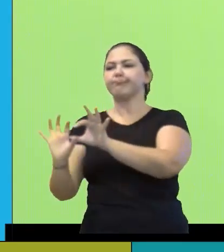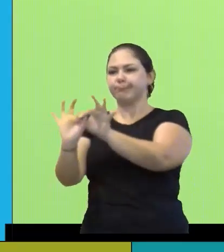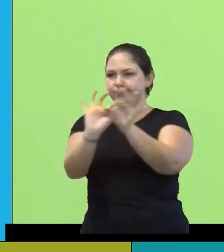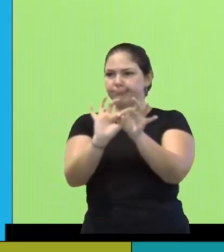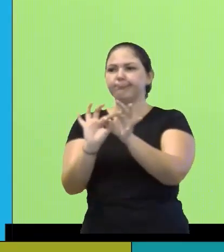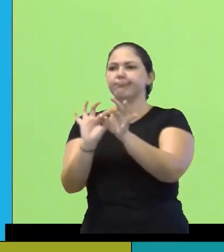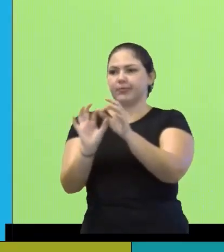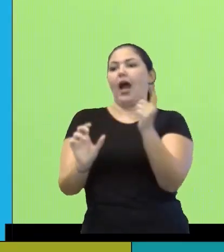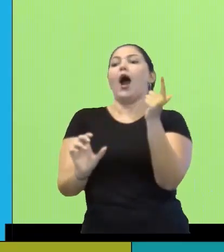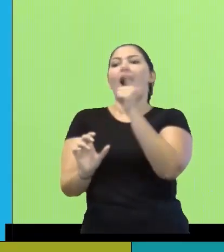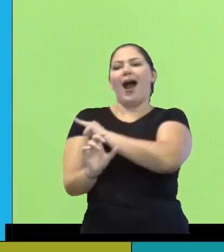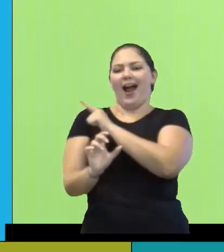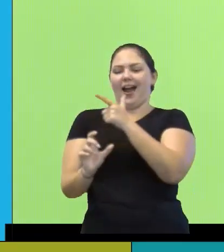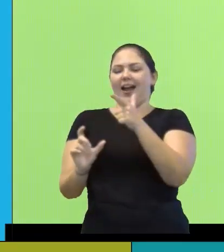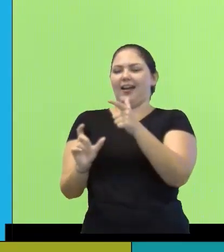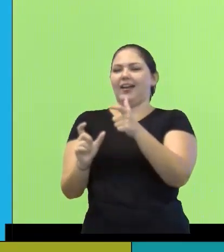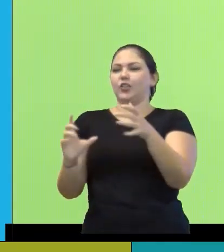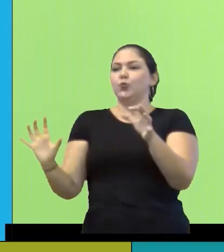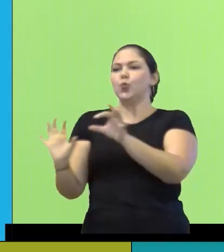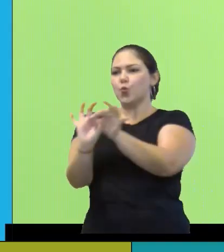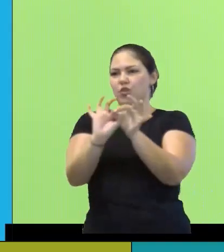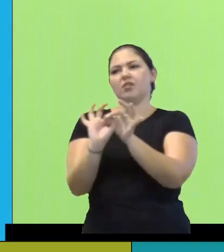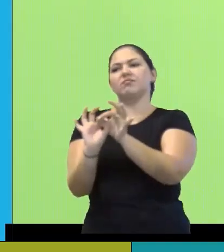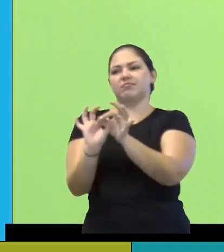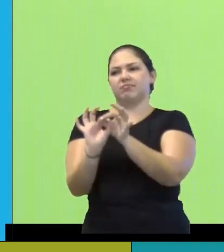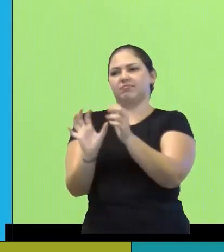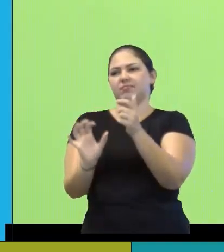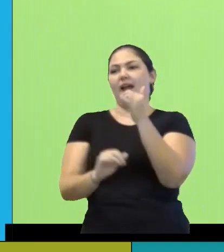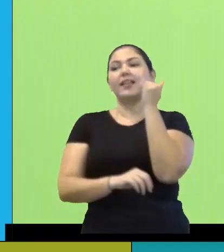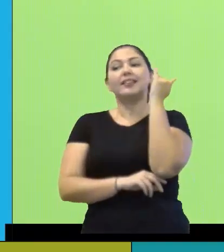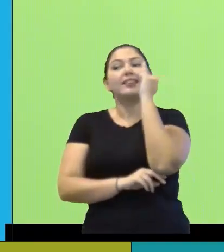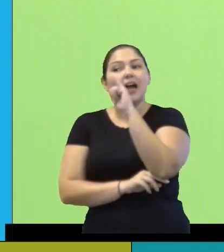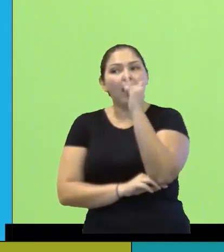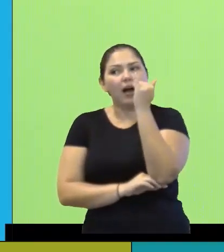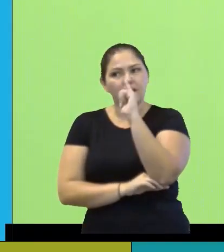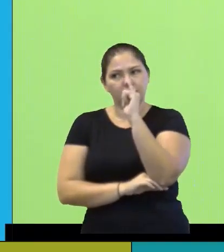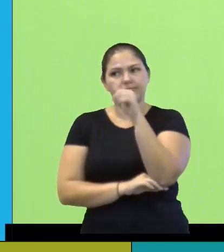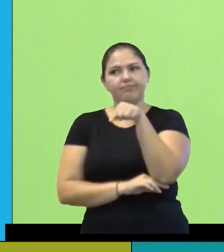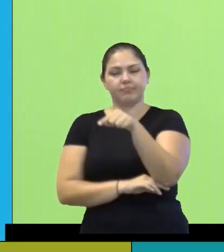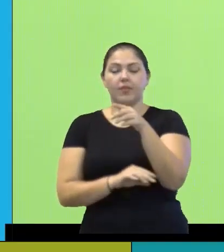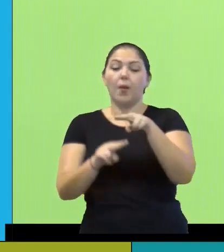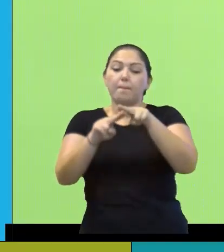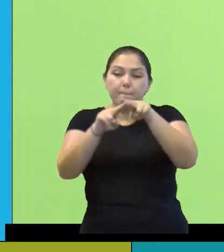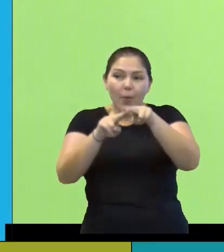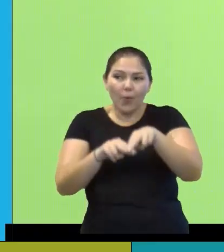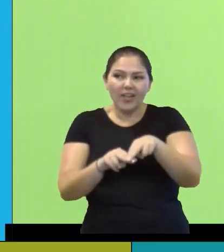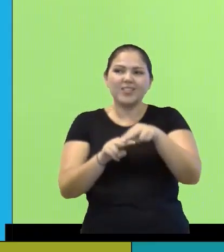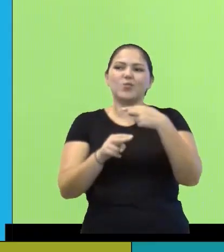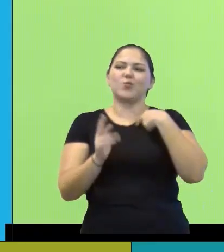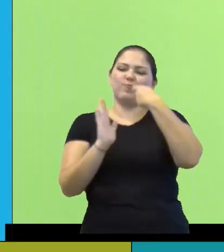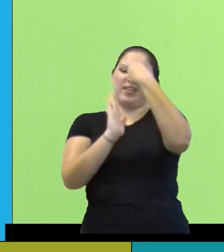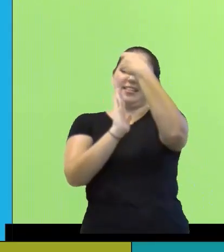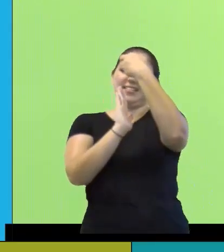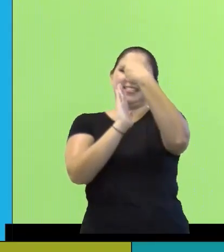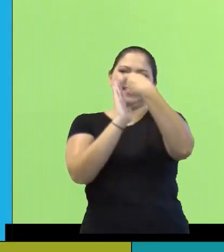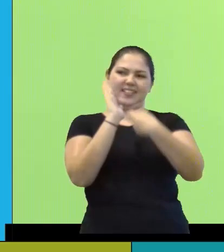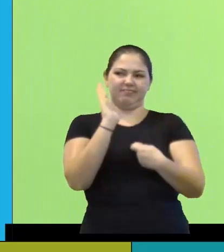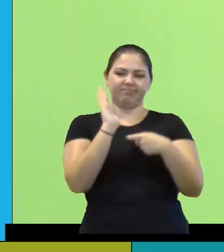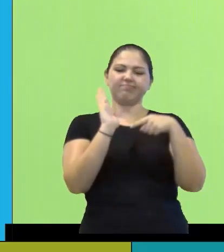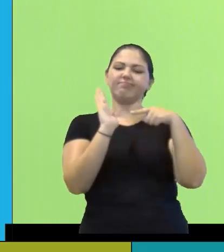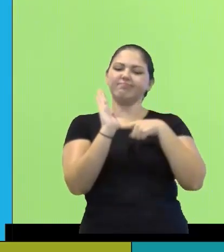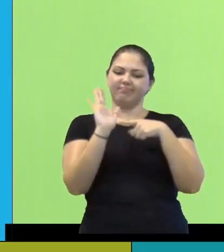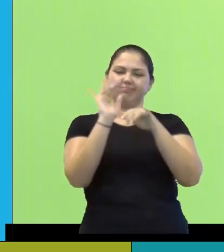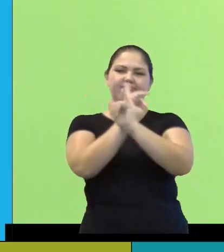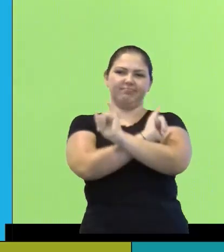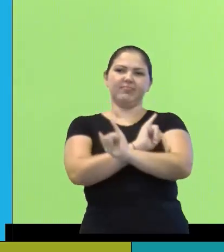Maquiavel, ao escrever comentários sobre o governo de Tito Livio, ele deixa claro